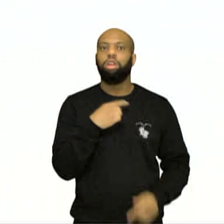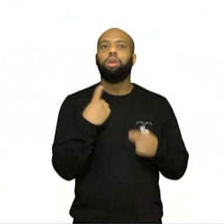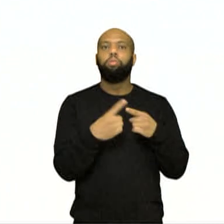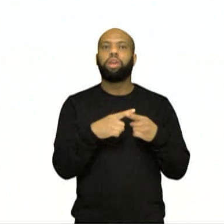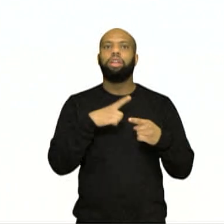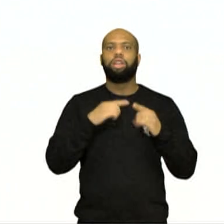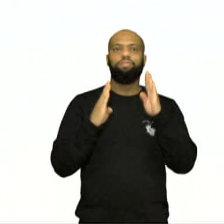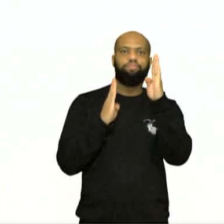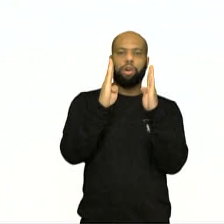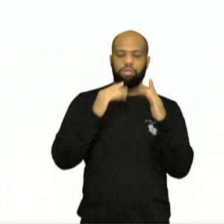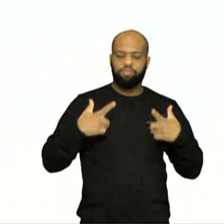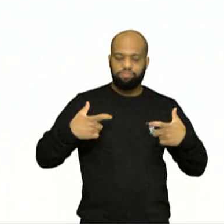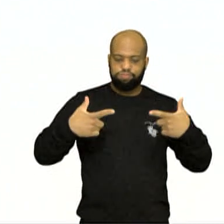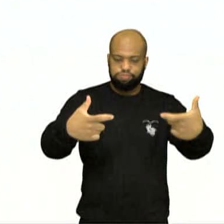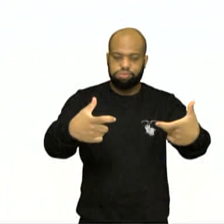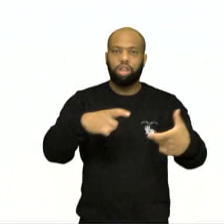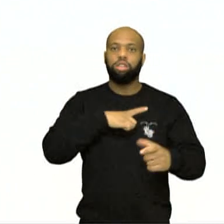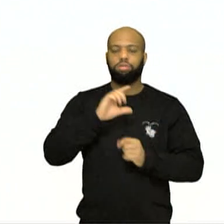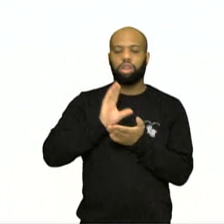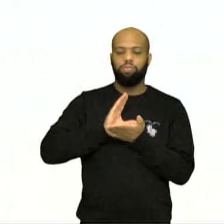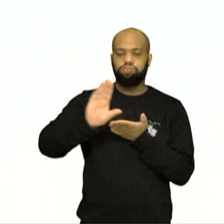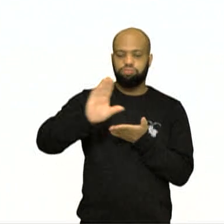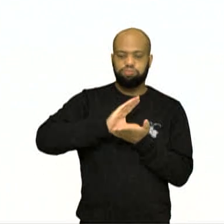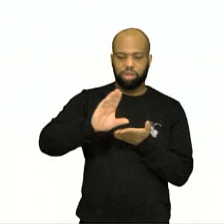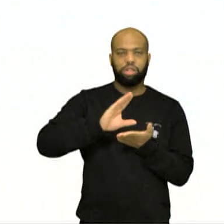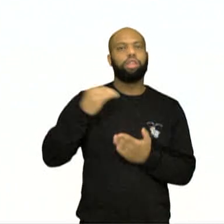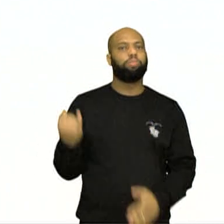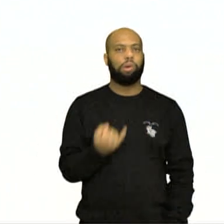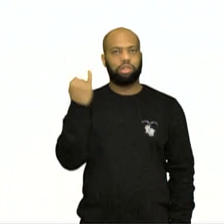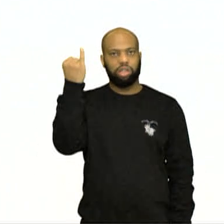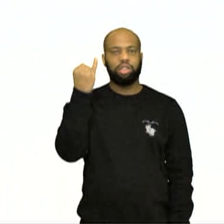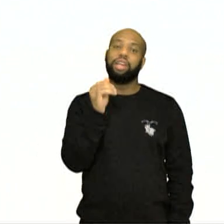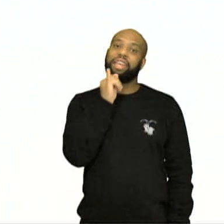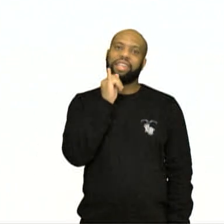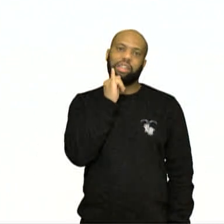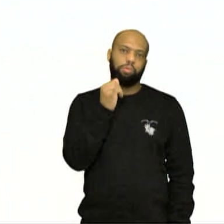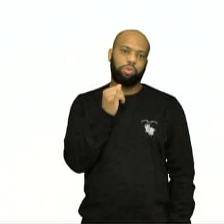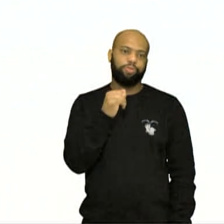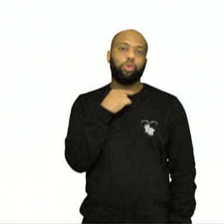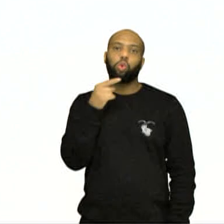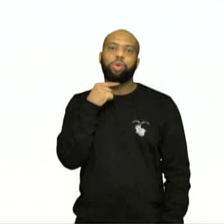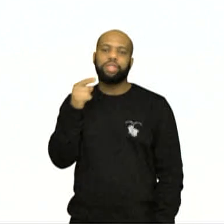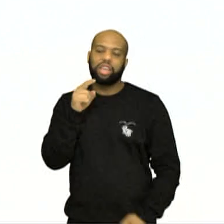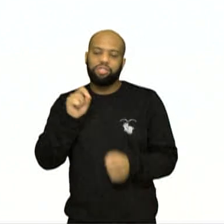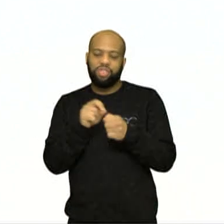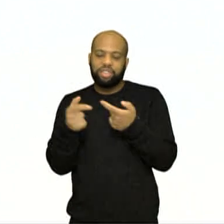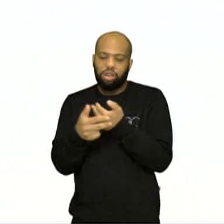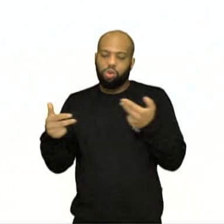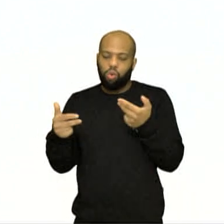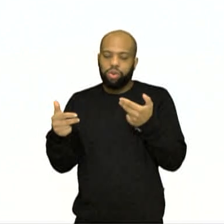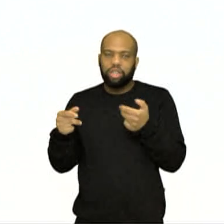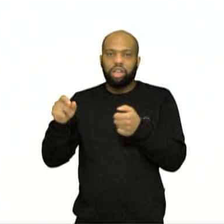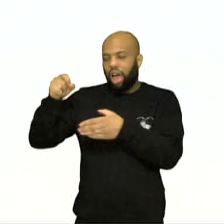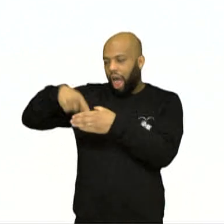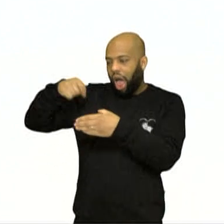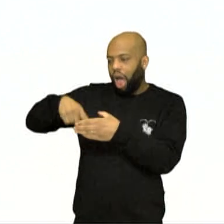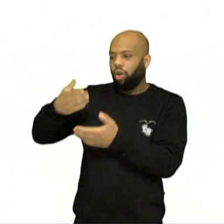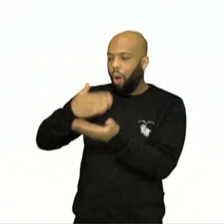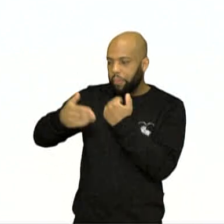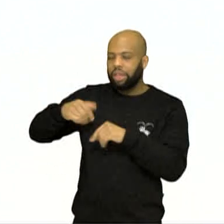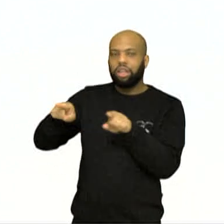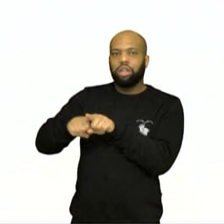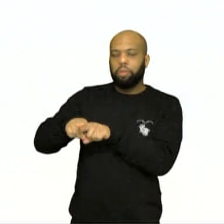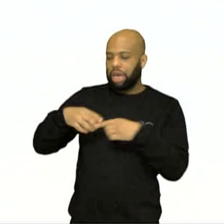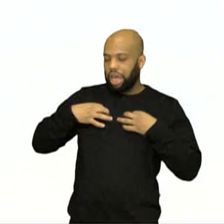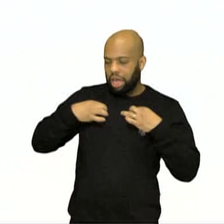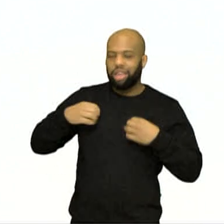durante uma guerra, a gente precisa de investimento. E às vezes você, em vez de estar produzindo, investindo em alimentação, em investimentos, você vai produzir